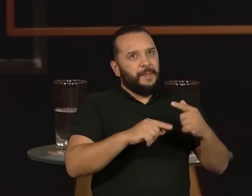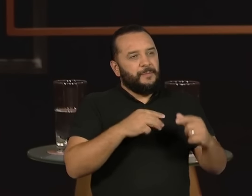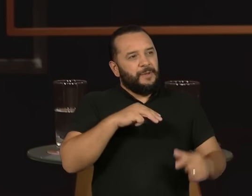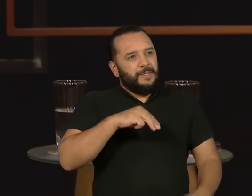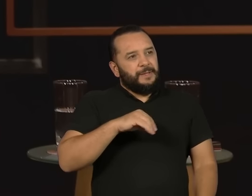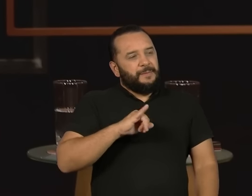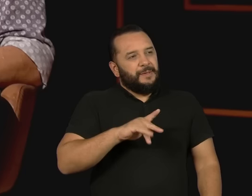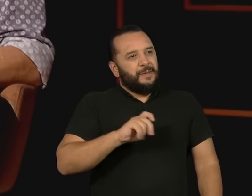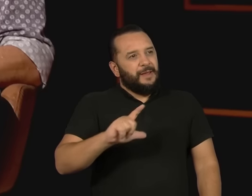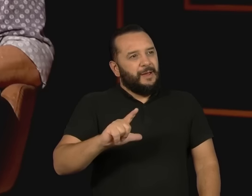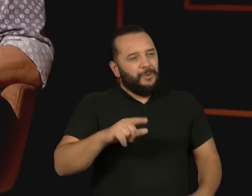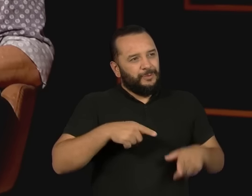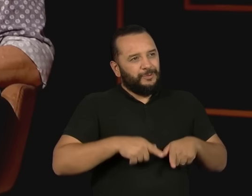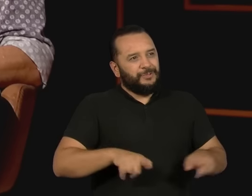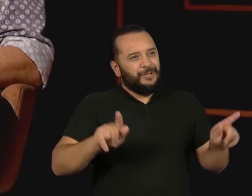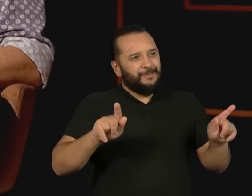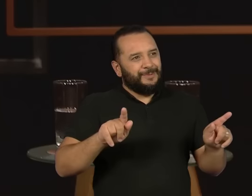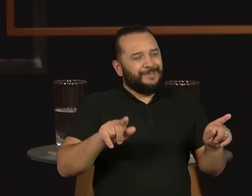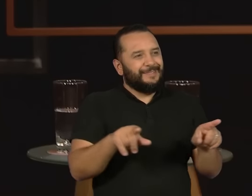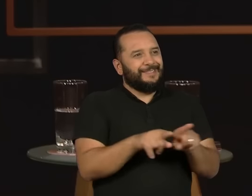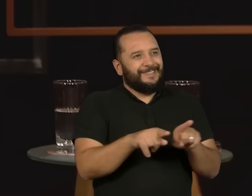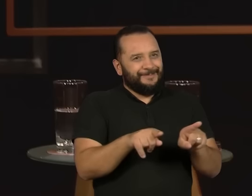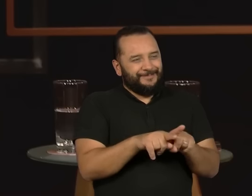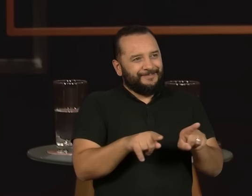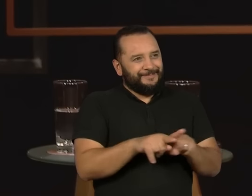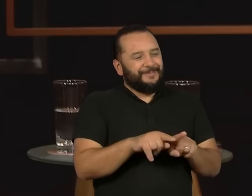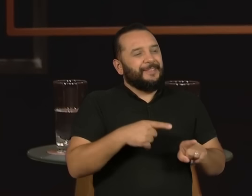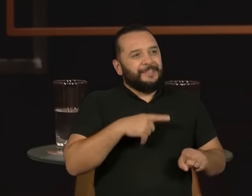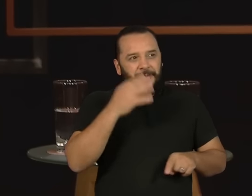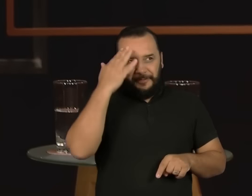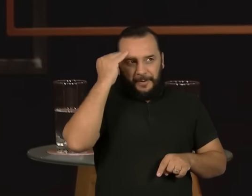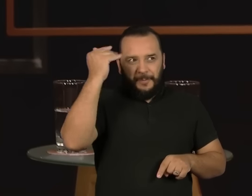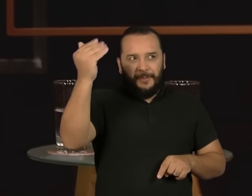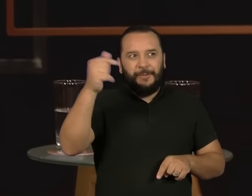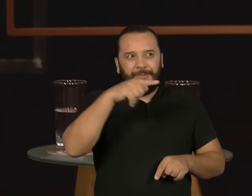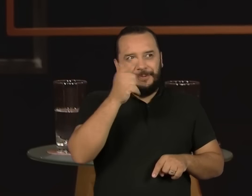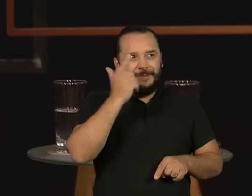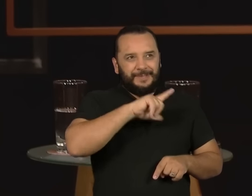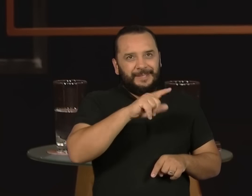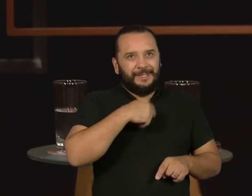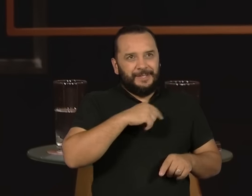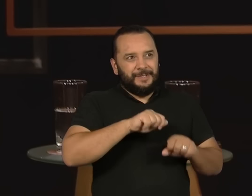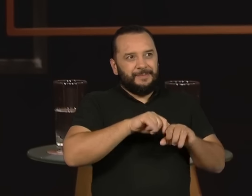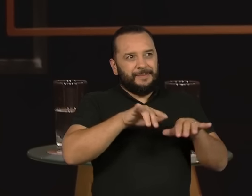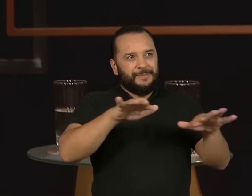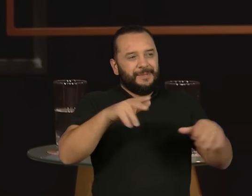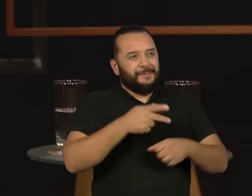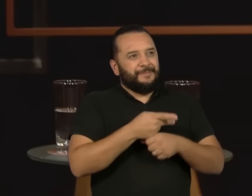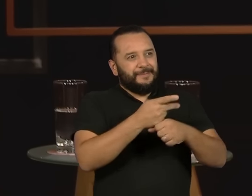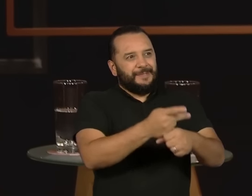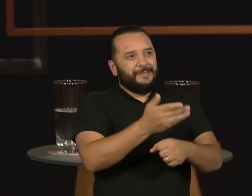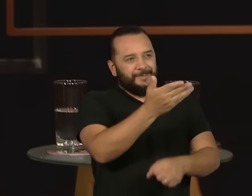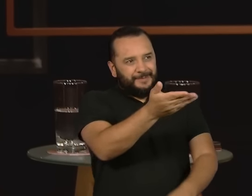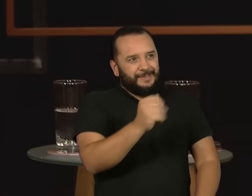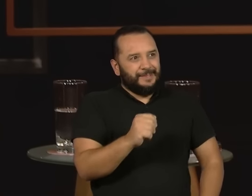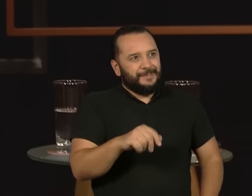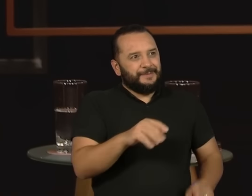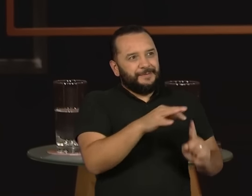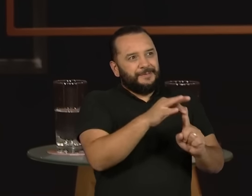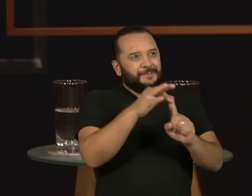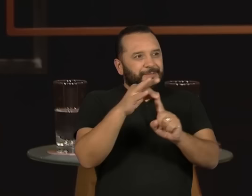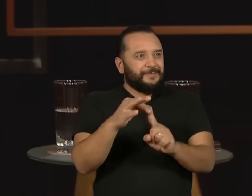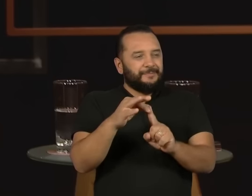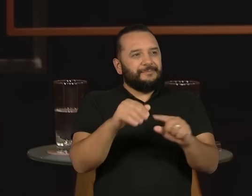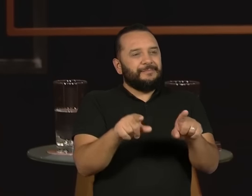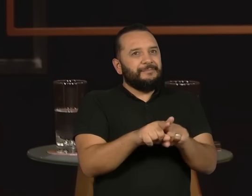Jorge, Os Gêmeos, que resultaram numa enorme popularidade, uma série de prêmios também, sem contar indicações e